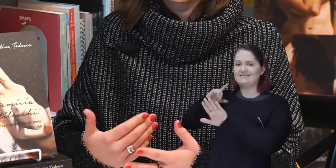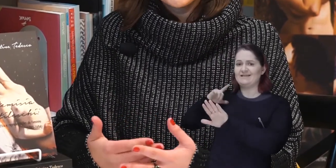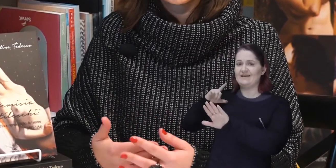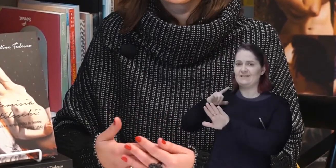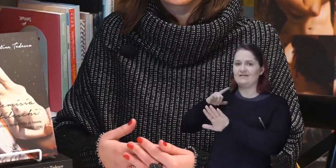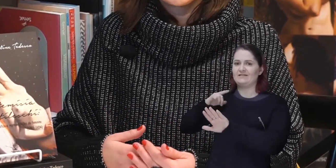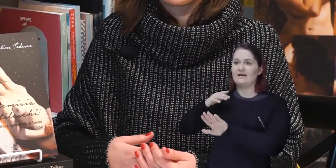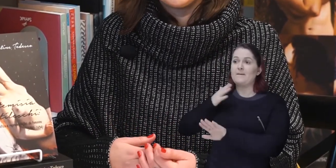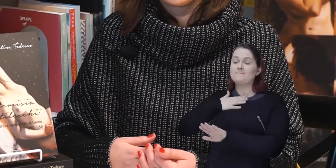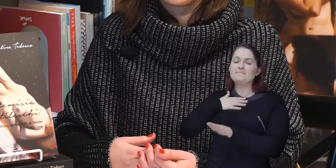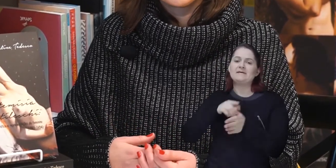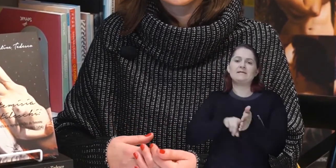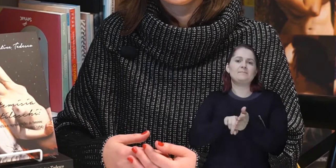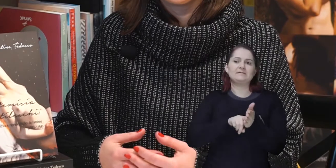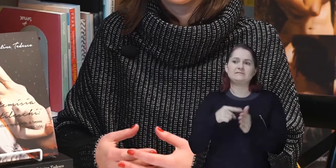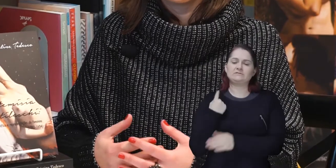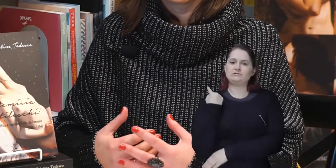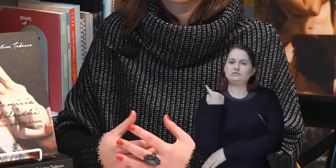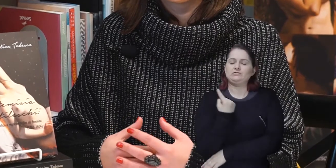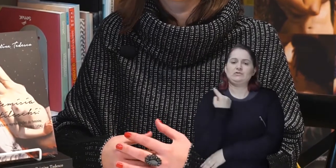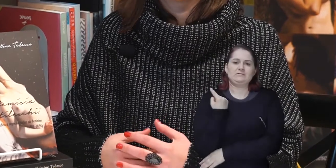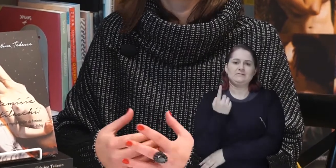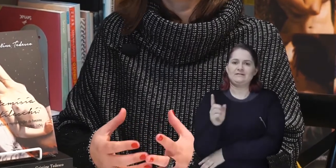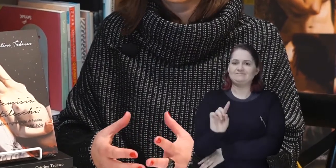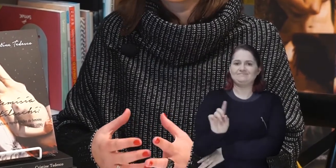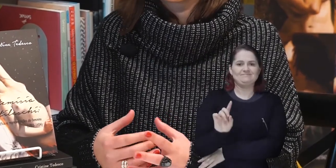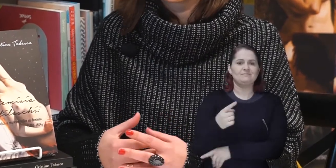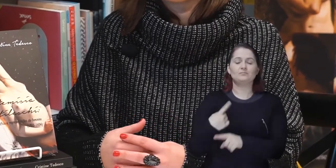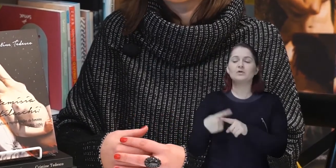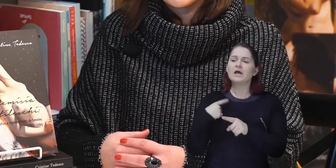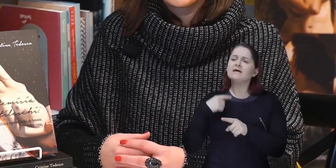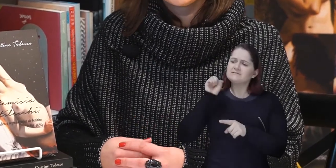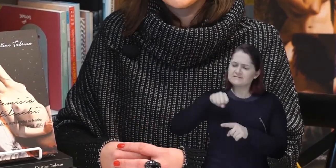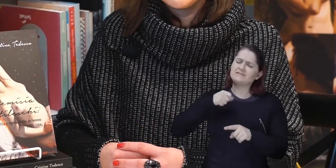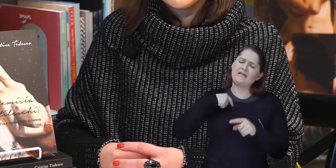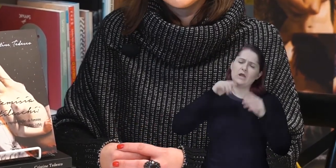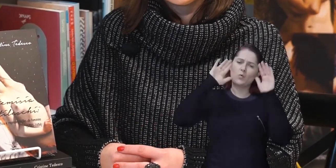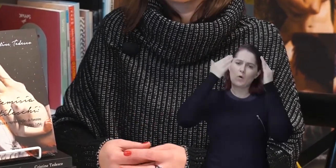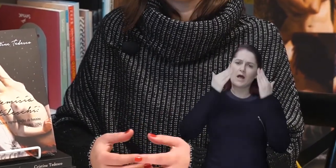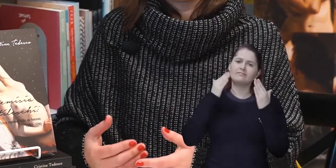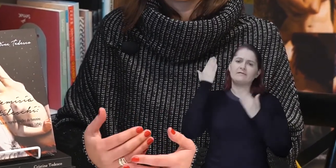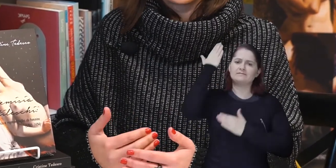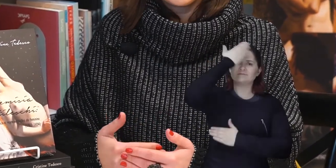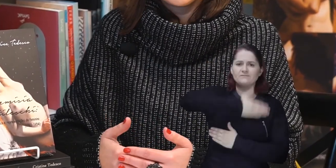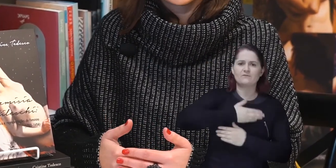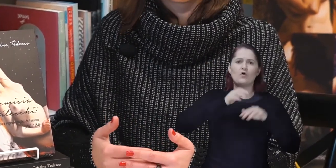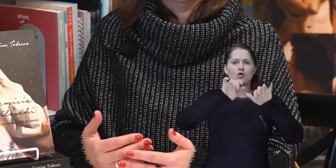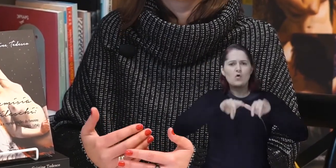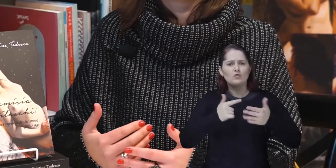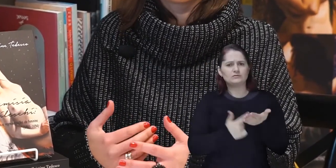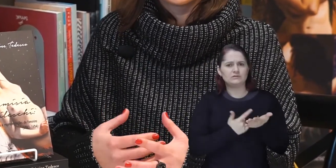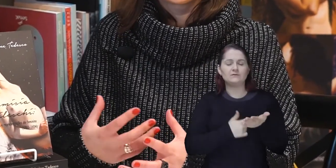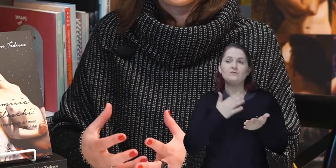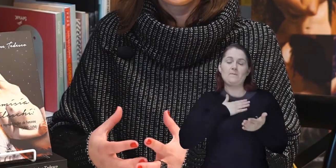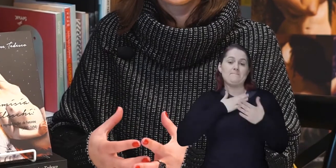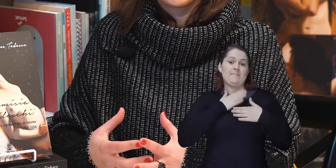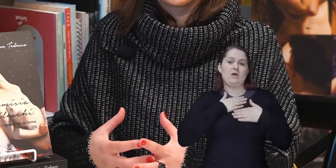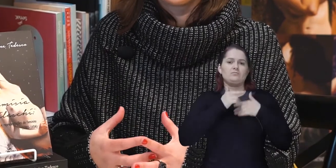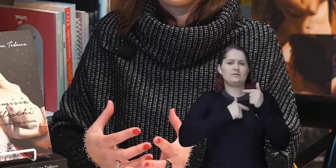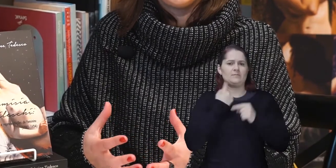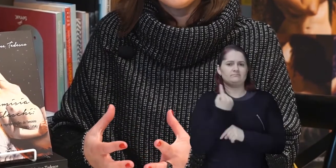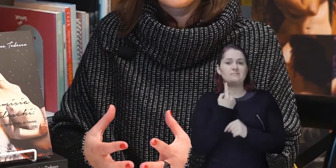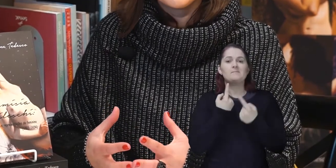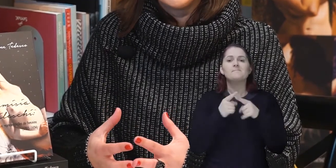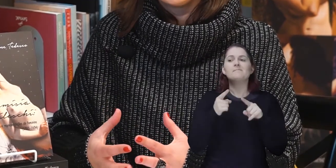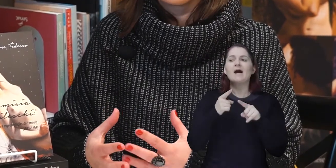existem pessoas por trás disso, né? Que a minha pesquisa não foi tão solitária assim, que a análise das fontes e a escrita